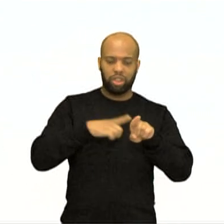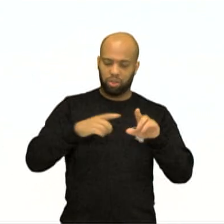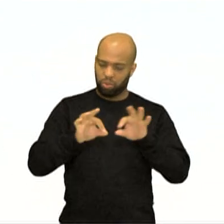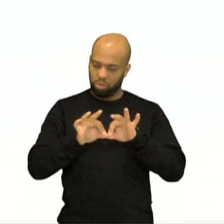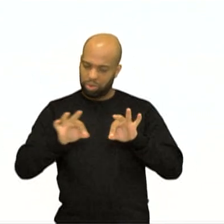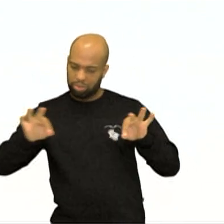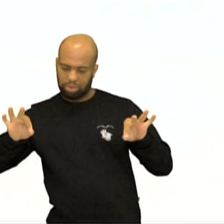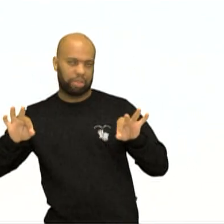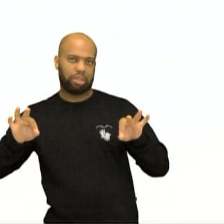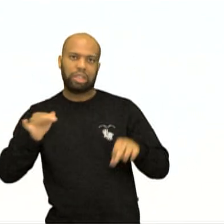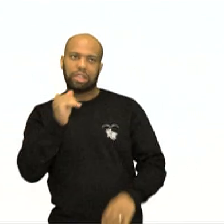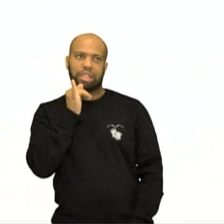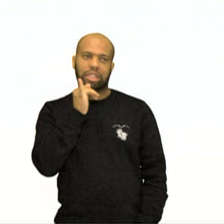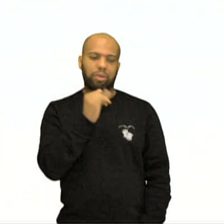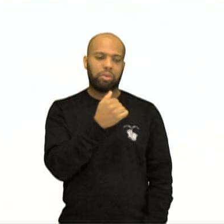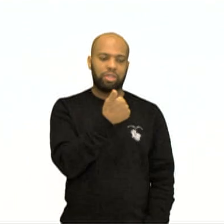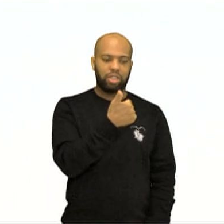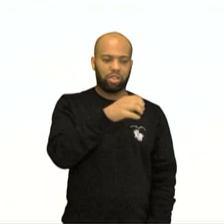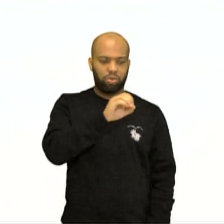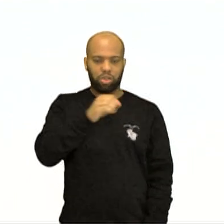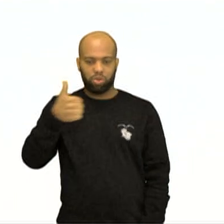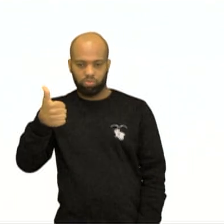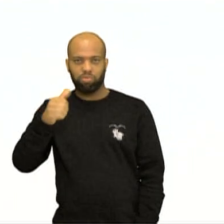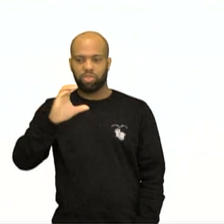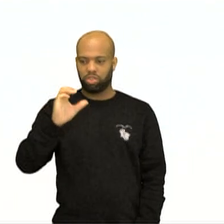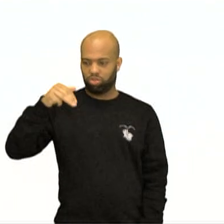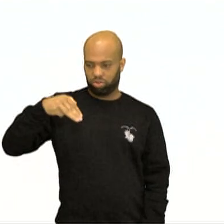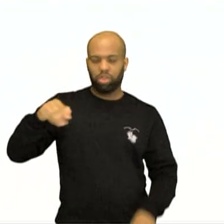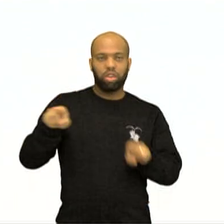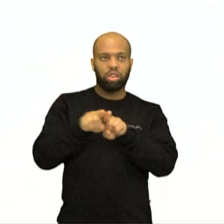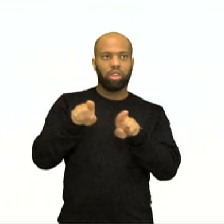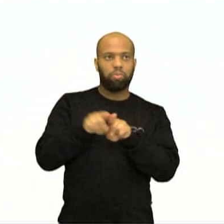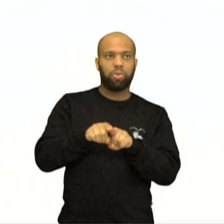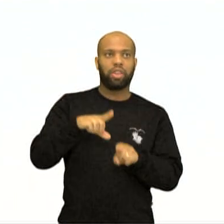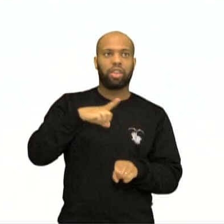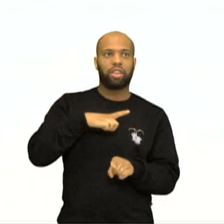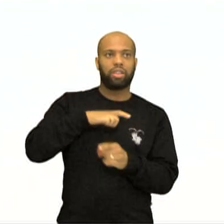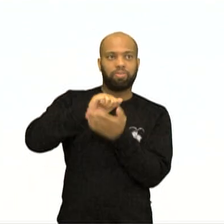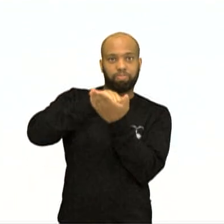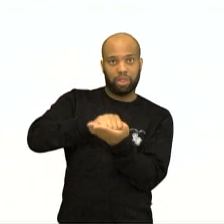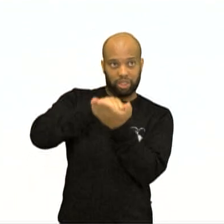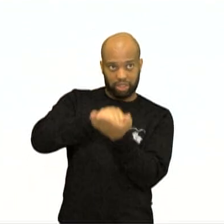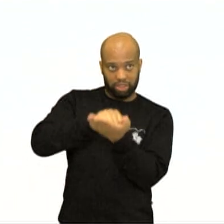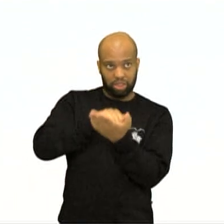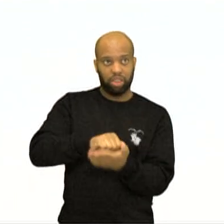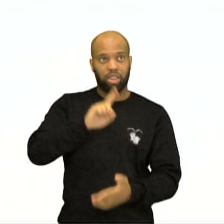lá, 101 centímetros, o peso aqui, por exemplo,